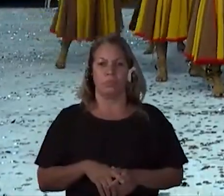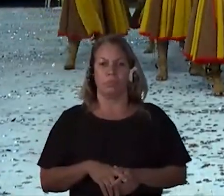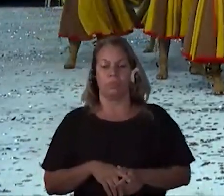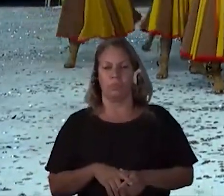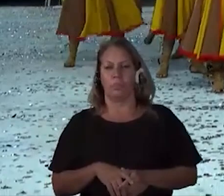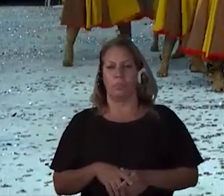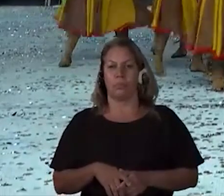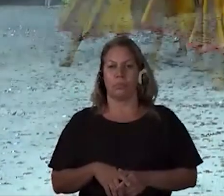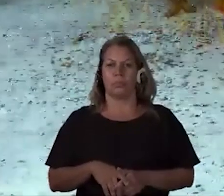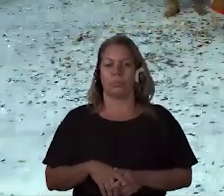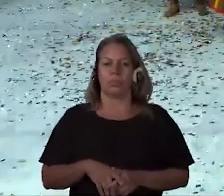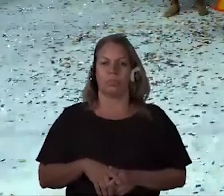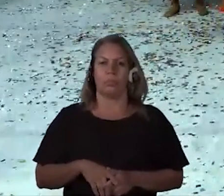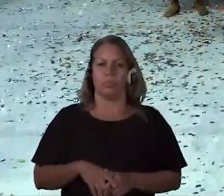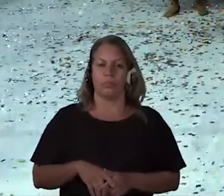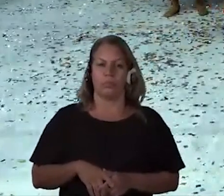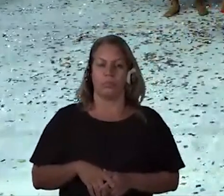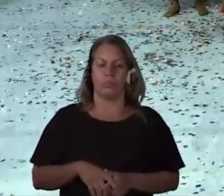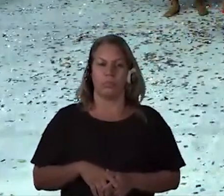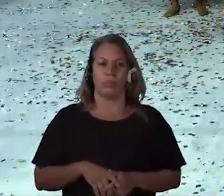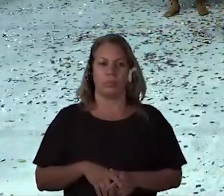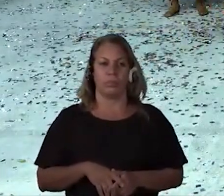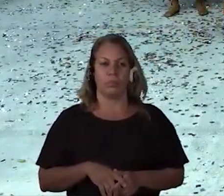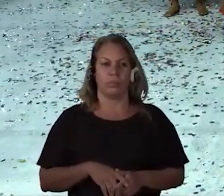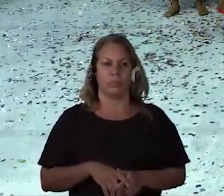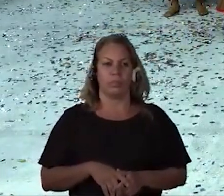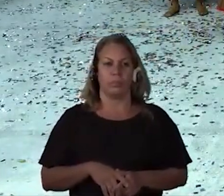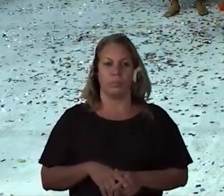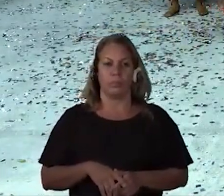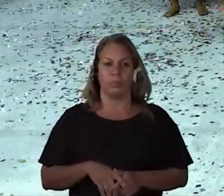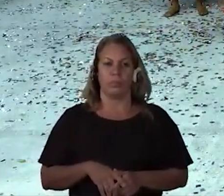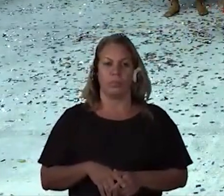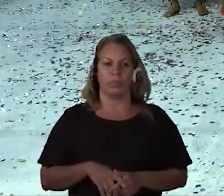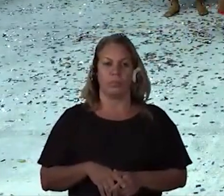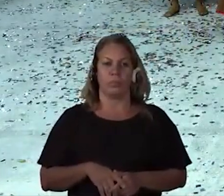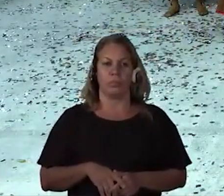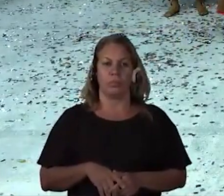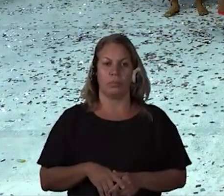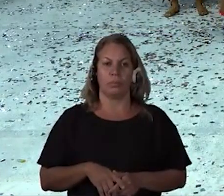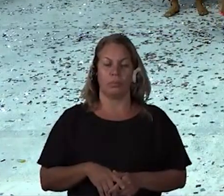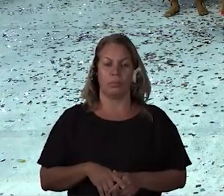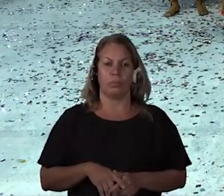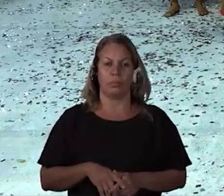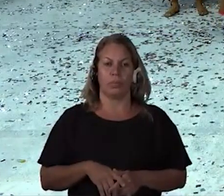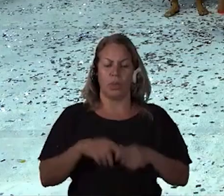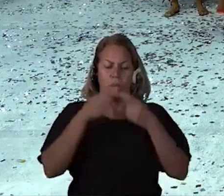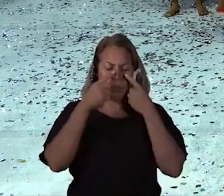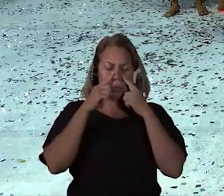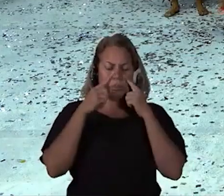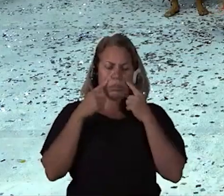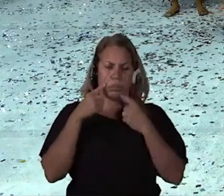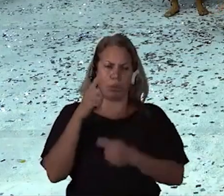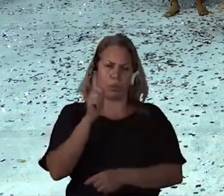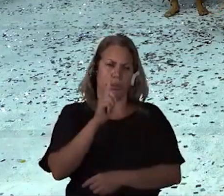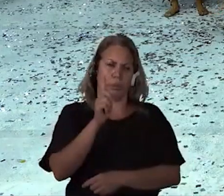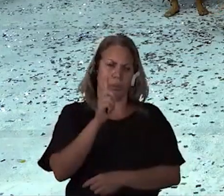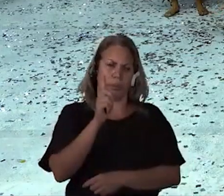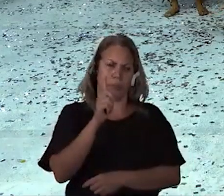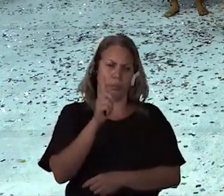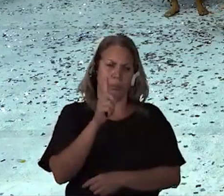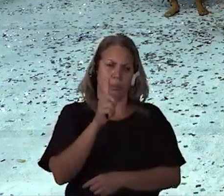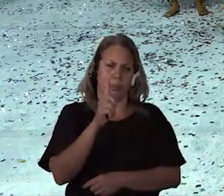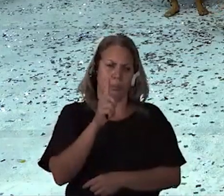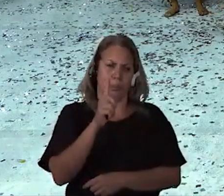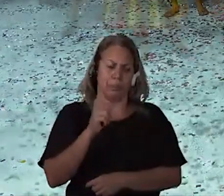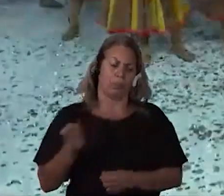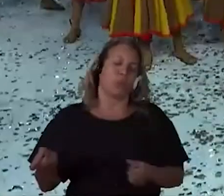posiciona para iniciar de fato o tema com o espetáculo que a gente preparou. E aí é nesse momento que eu recebo o